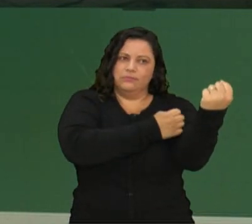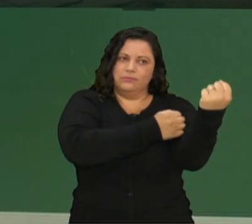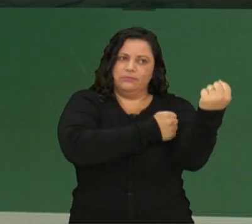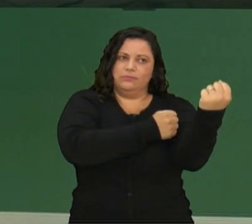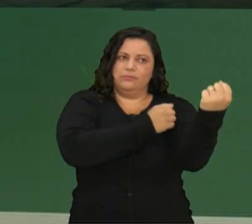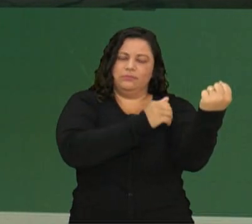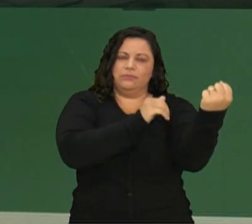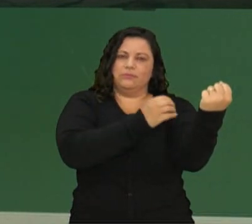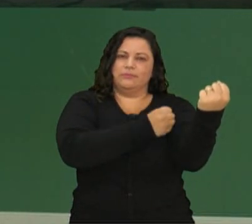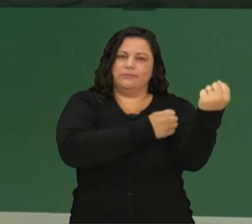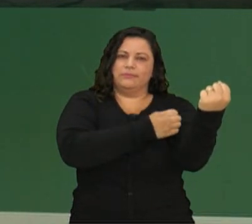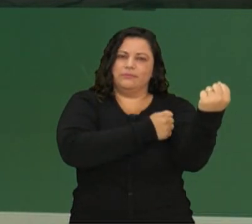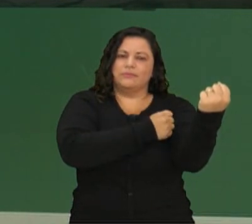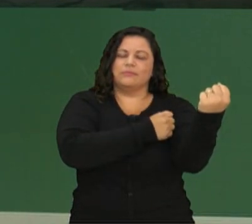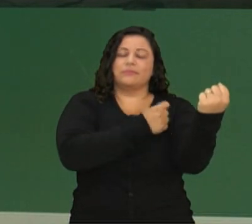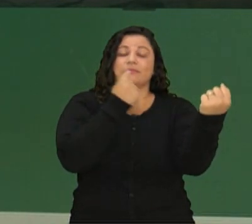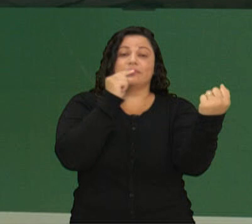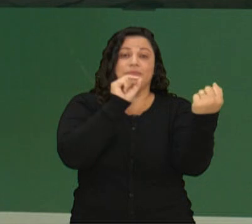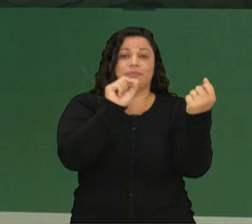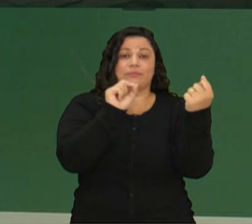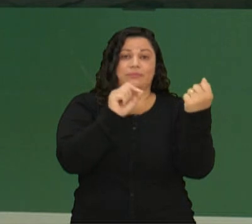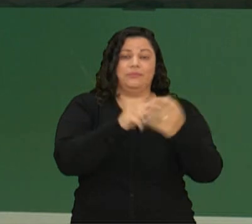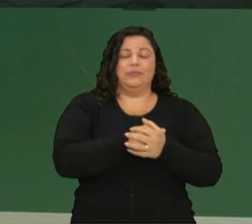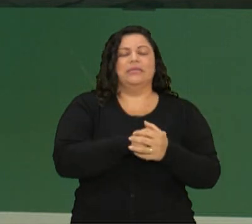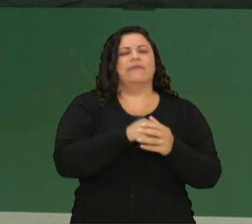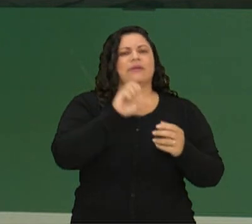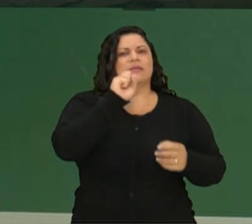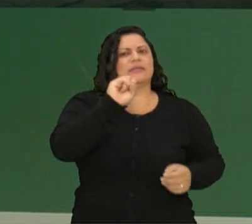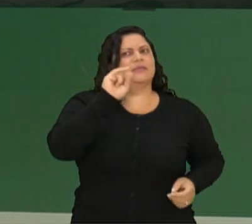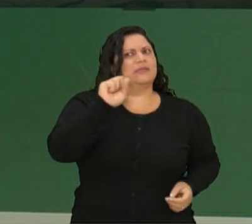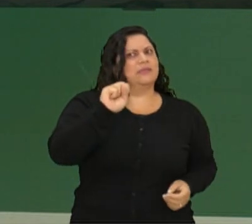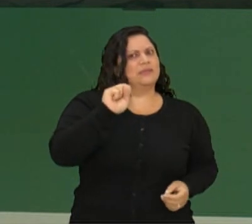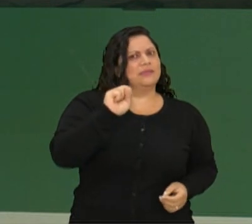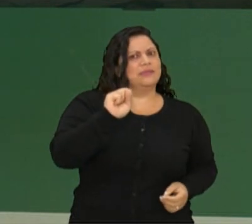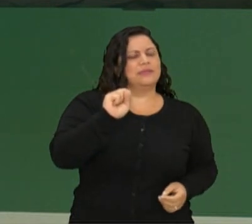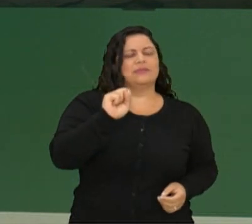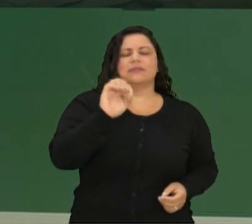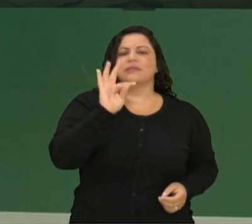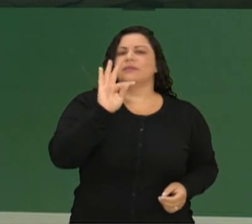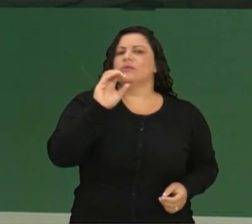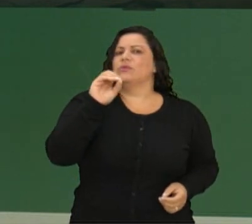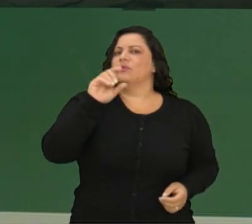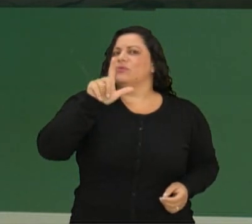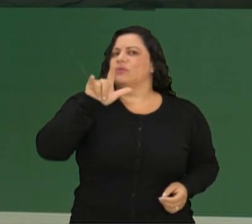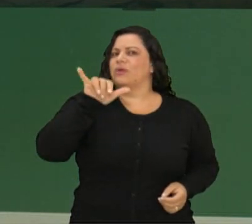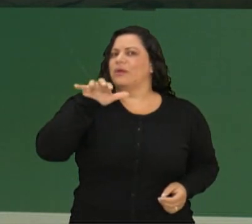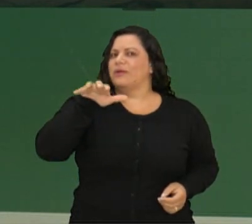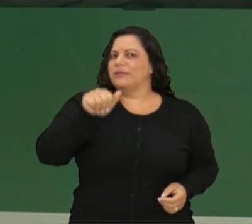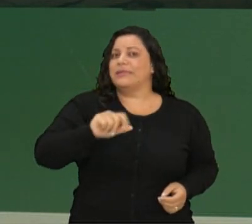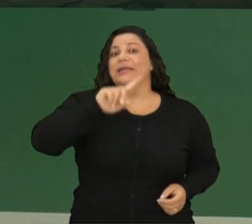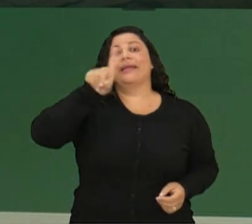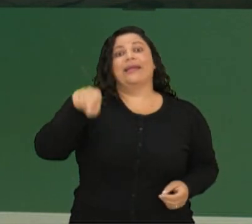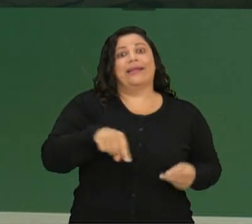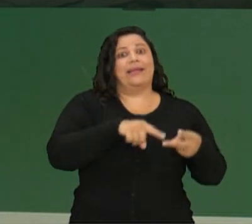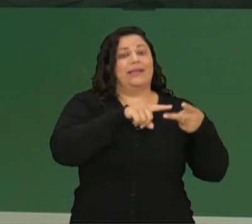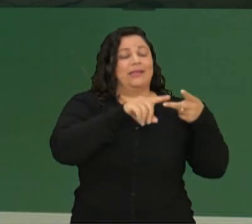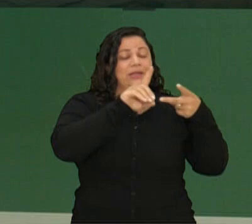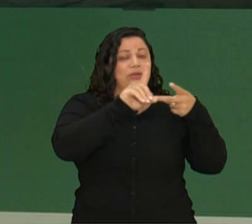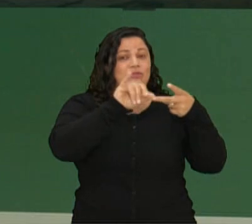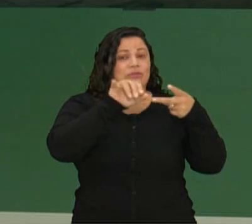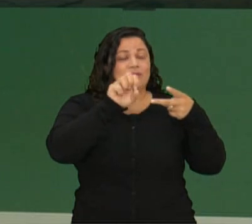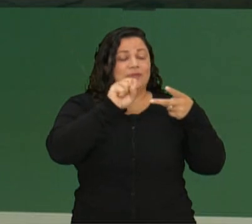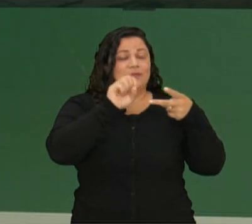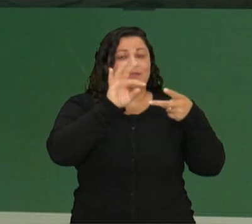Ela vai ter a pressão arterial sistólica e a pressão arterial diastólica, certo?